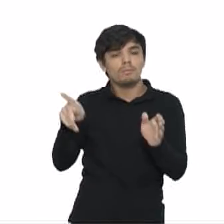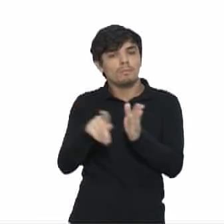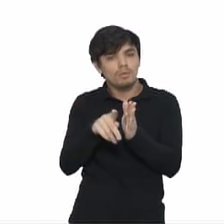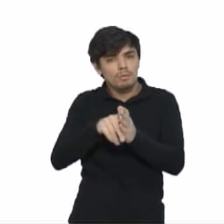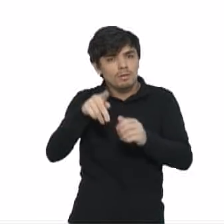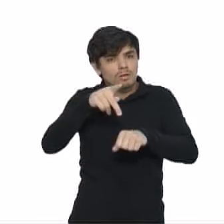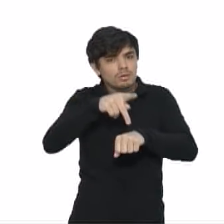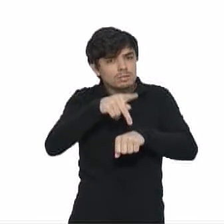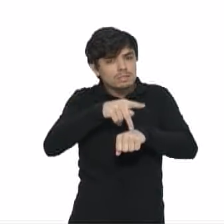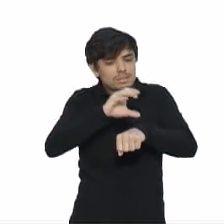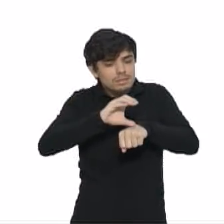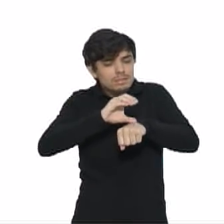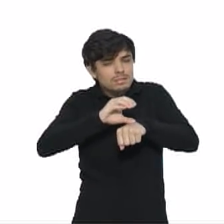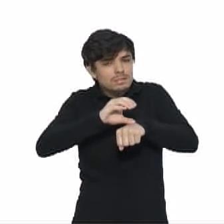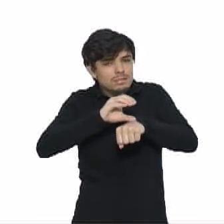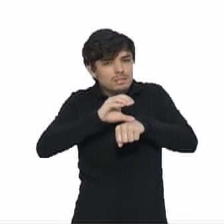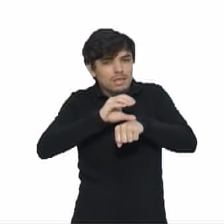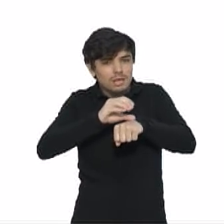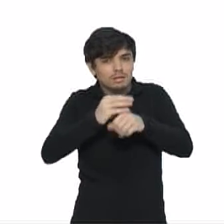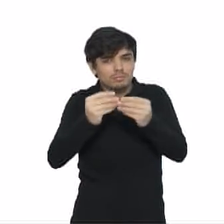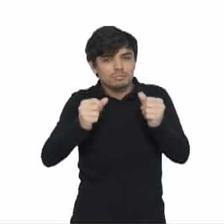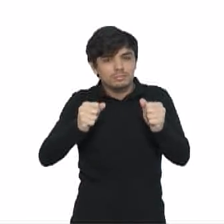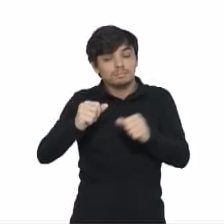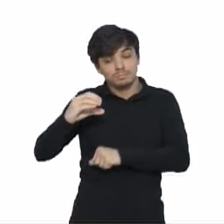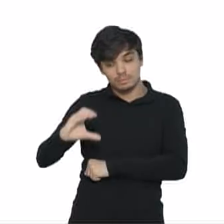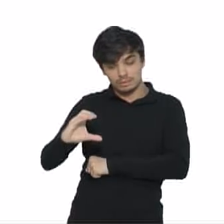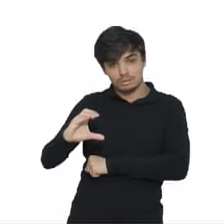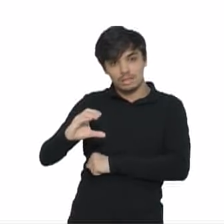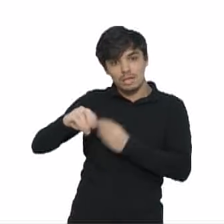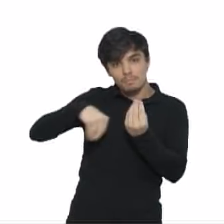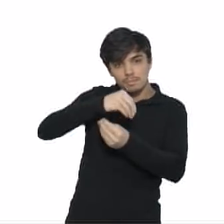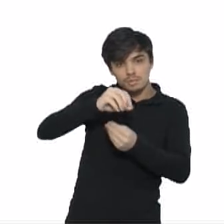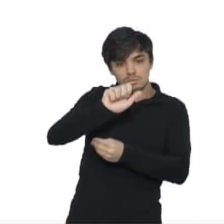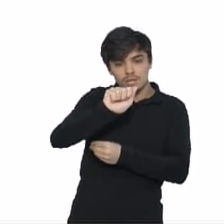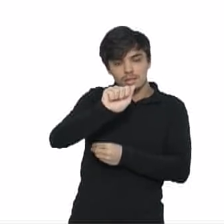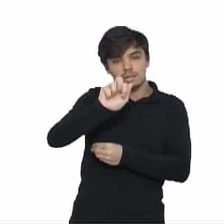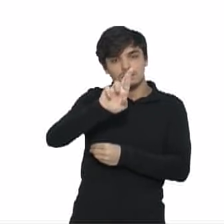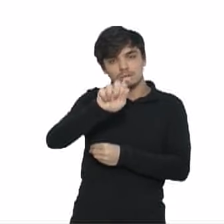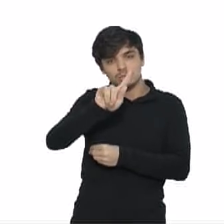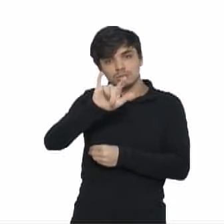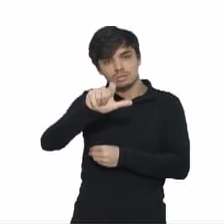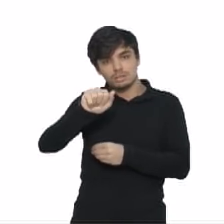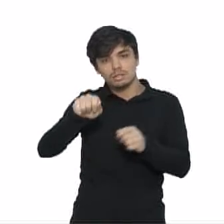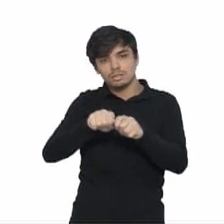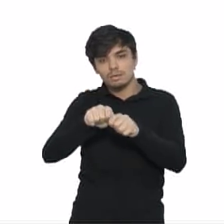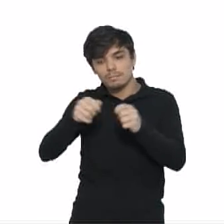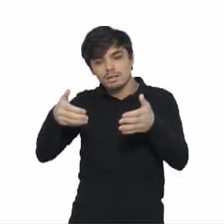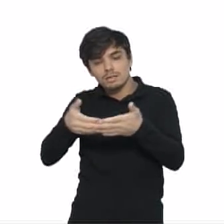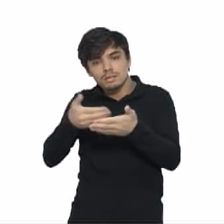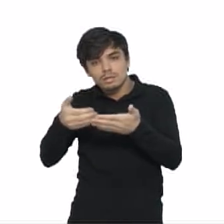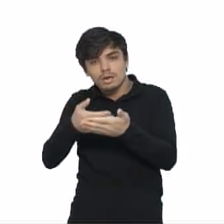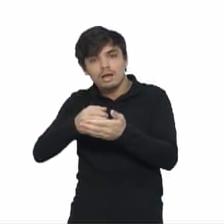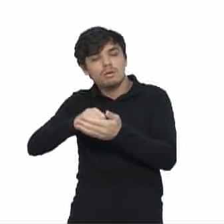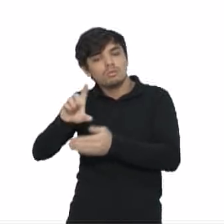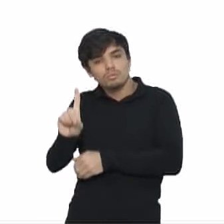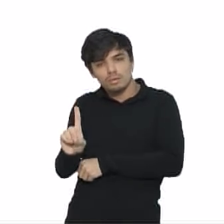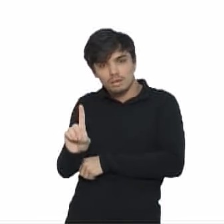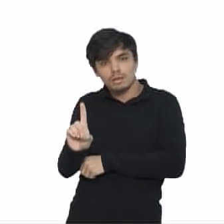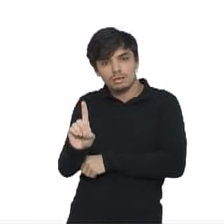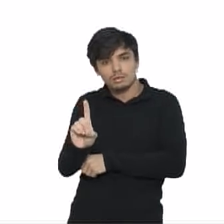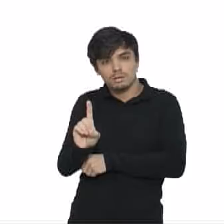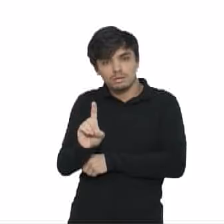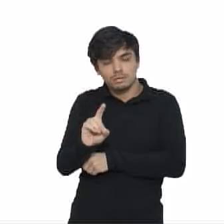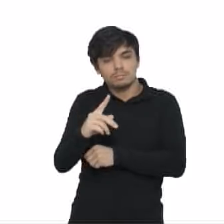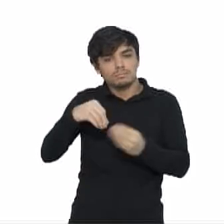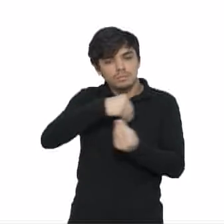do Vesúvio e do cal. Letra C, era uma mistura de argila com cascalho. Letra D, era uma mistura de pedra com argila